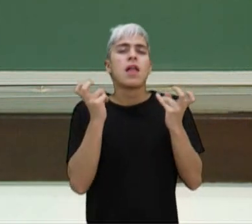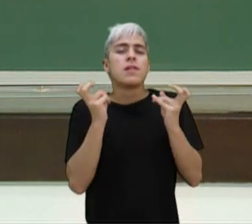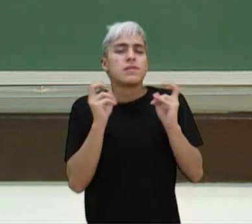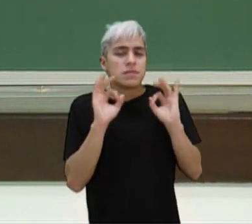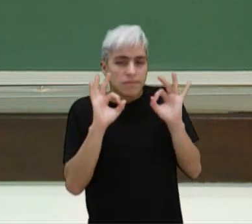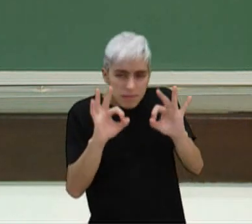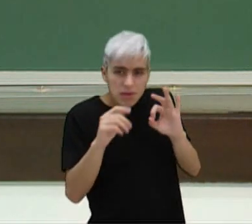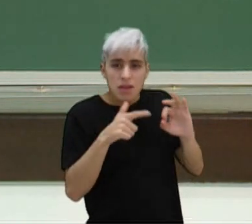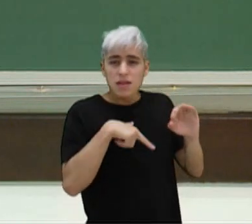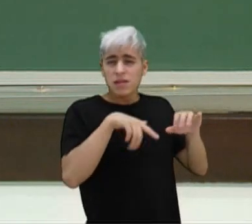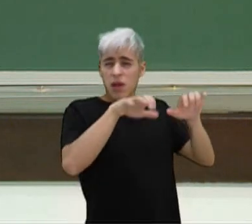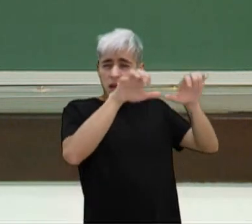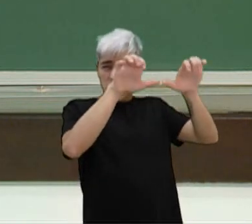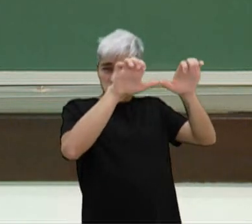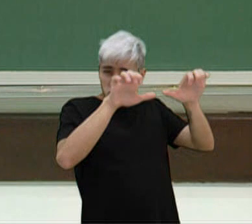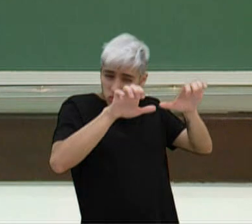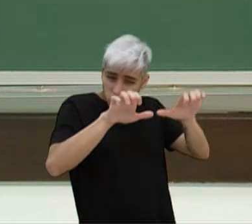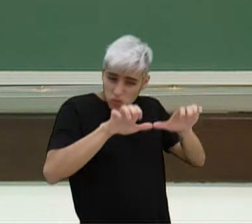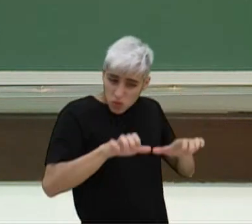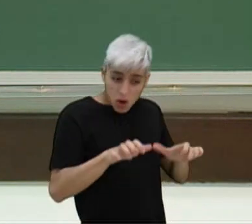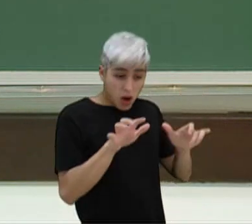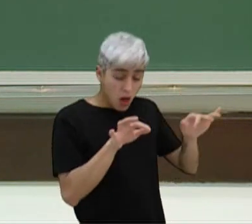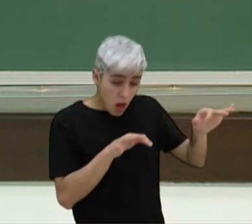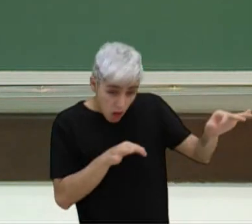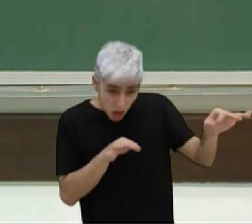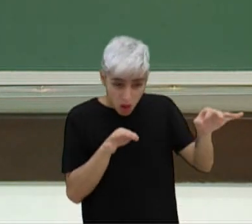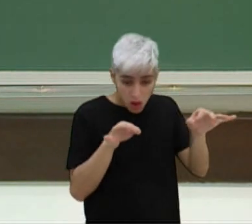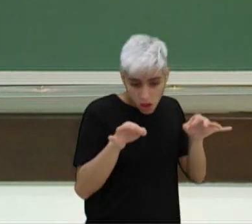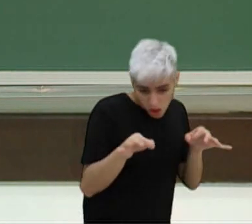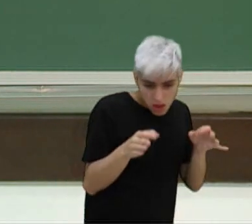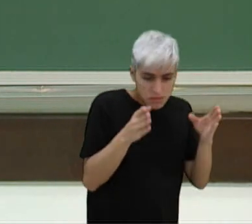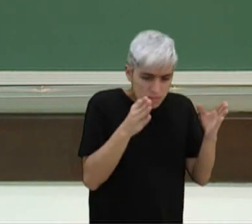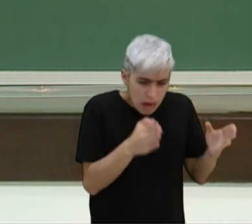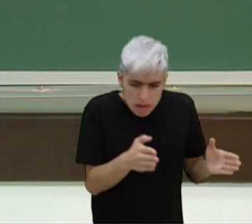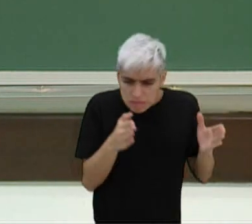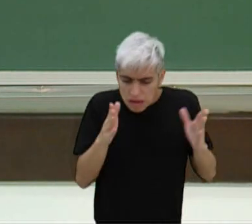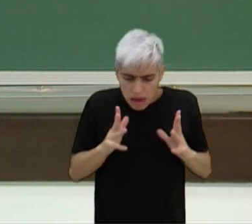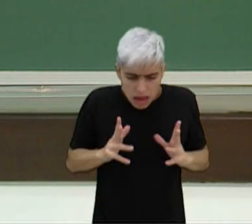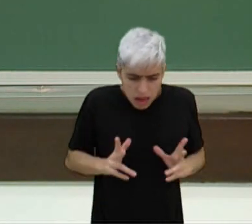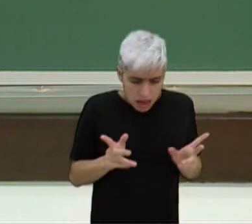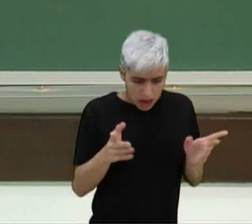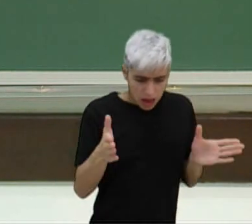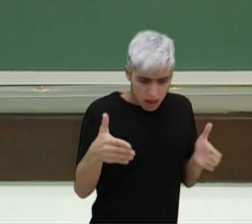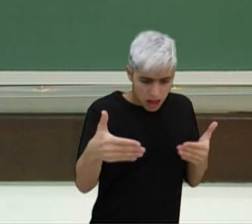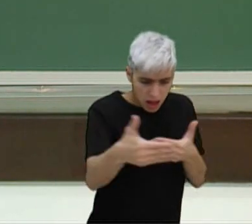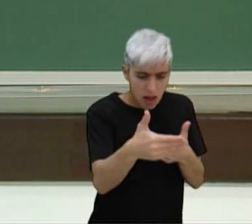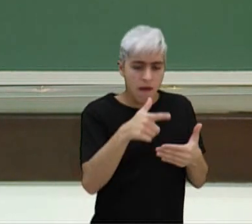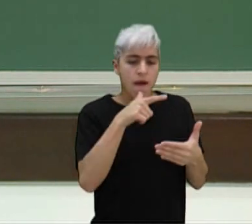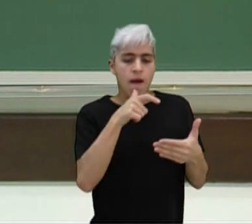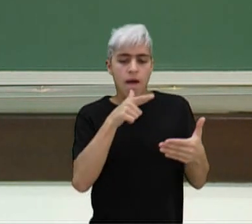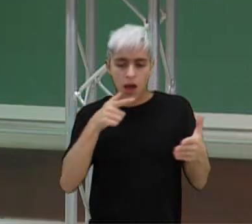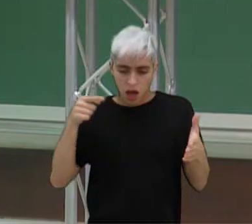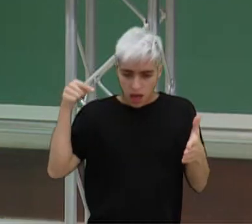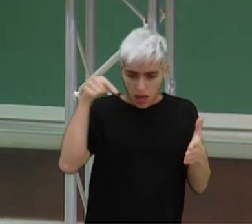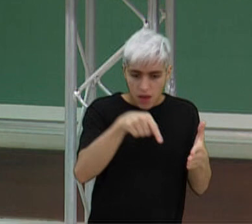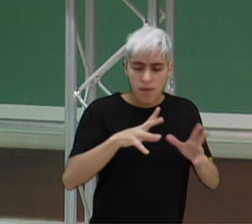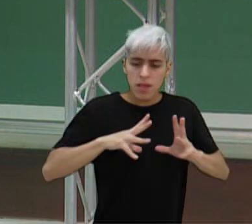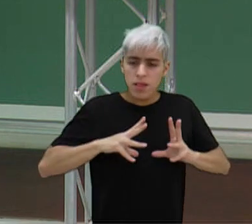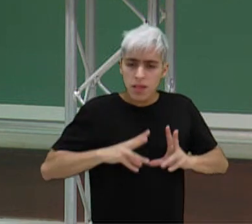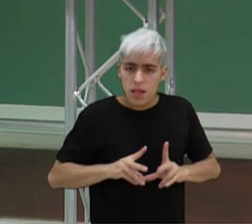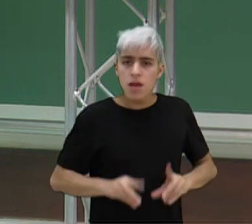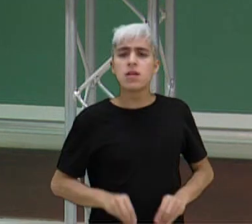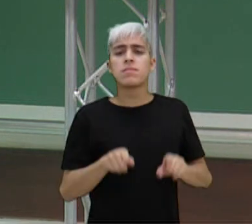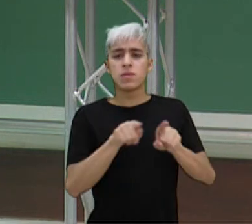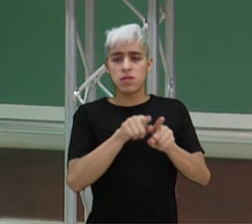uma infraestrutura, né? Que organiza a limpeza da água, que organiza aí a questão